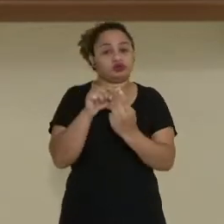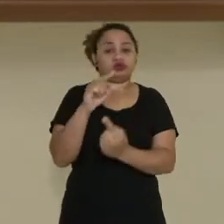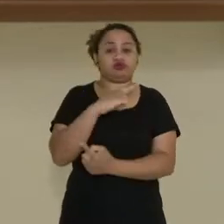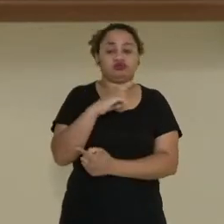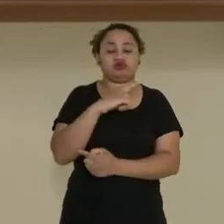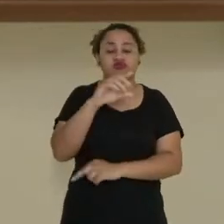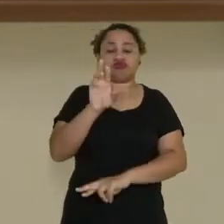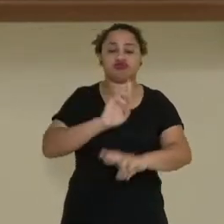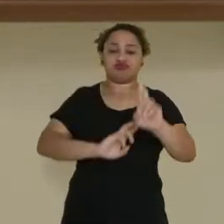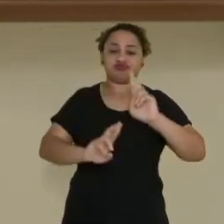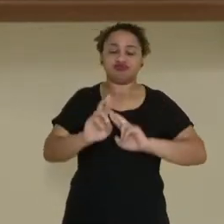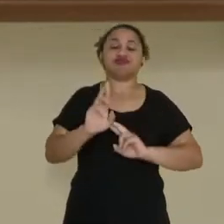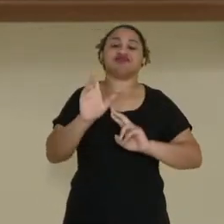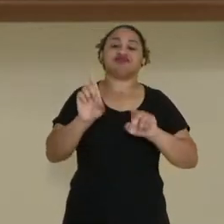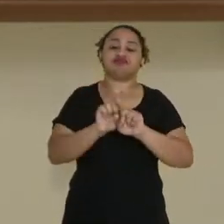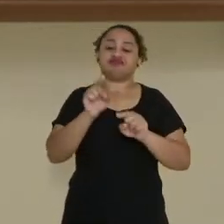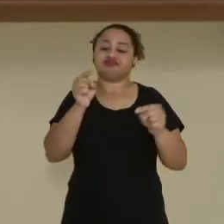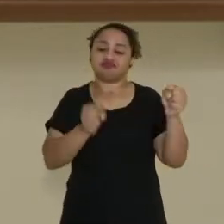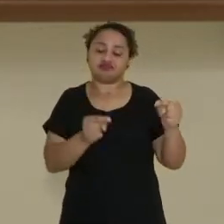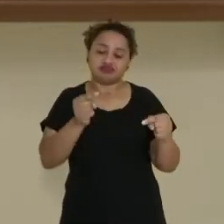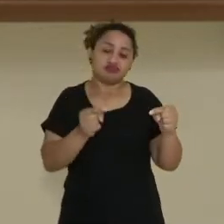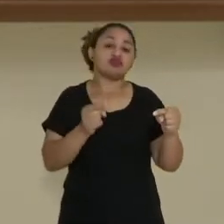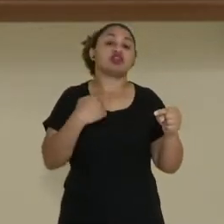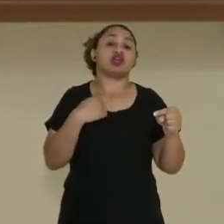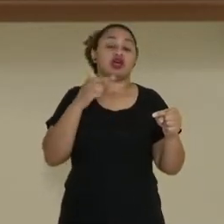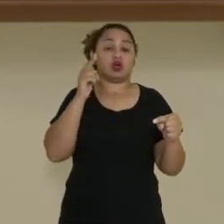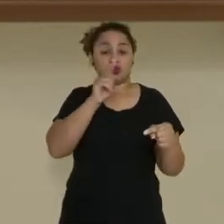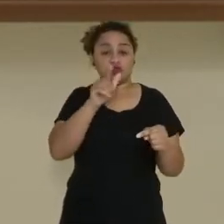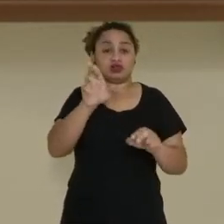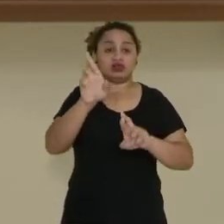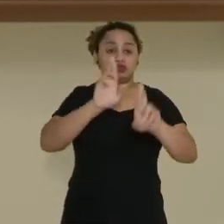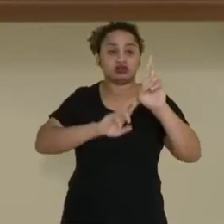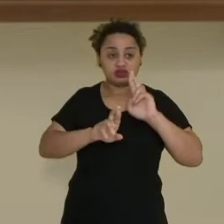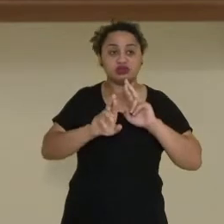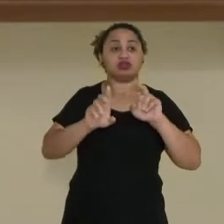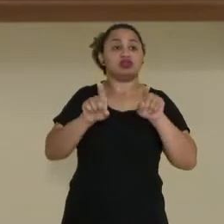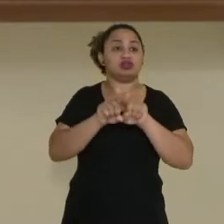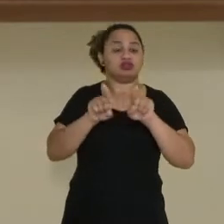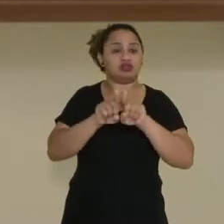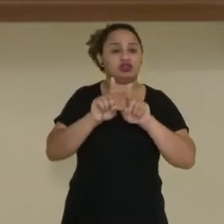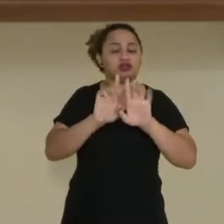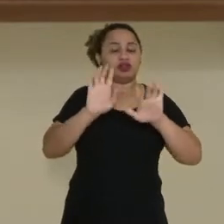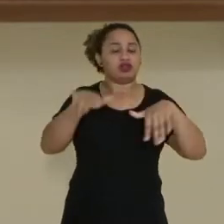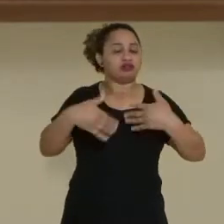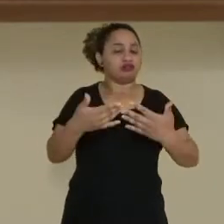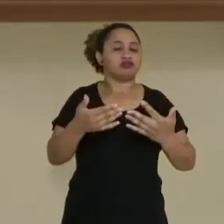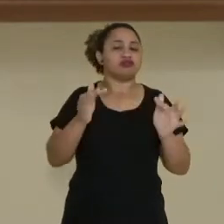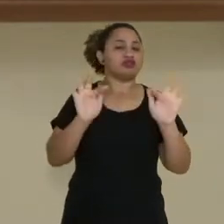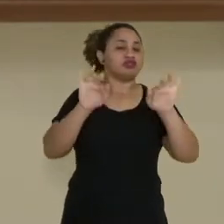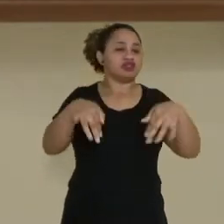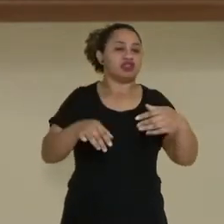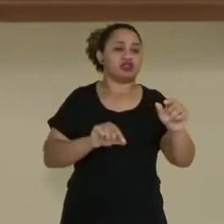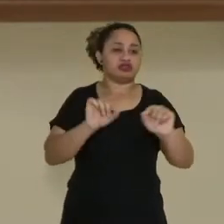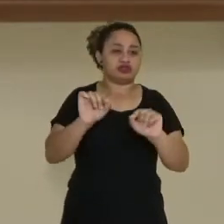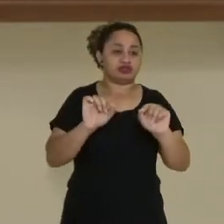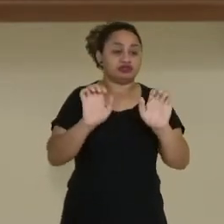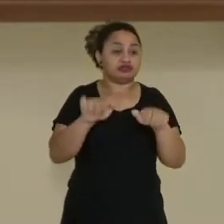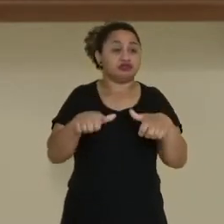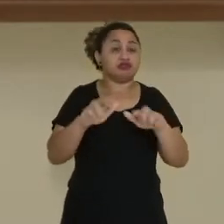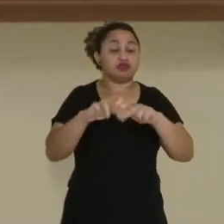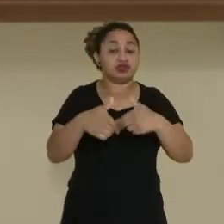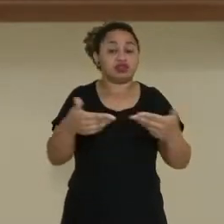resultados, na discussão desses resultados e as tuas considerações finais. Com isso, estamos na